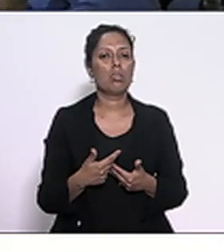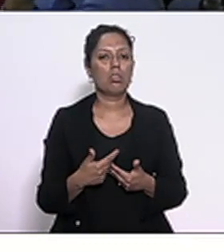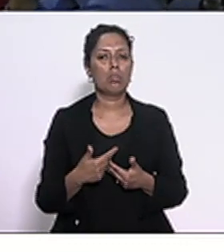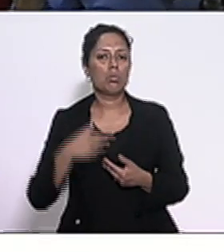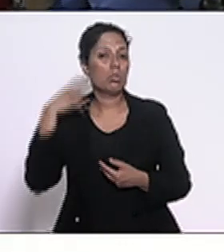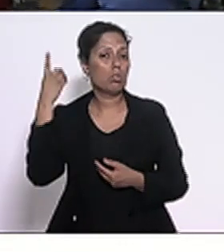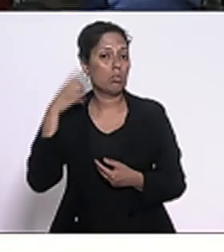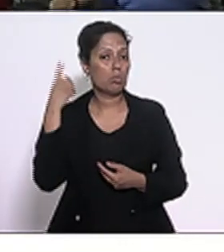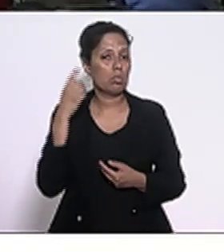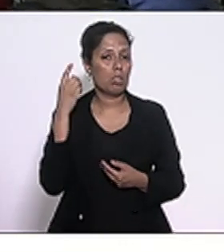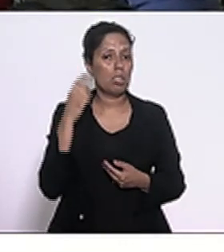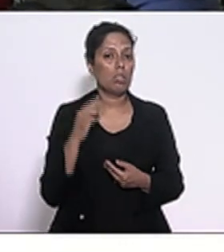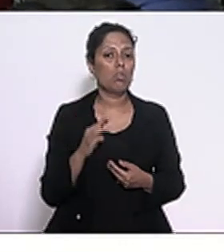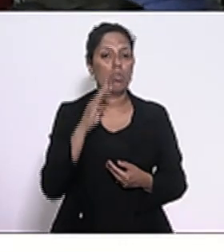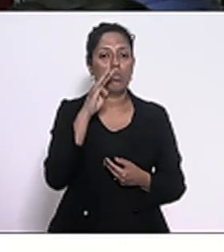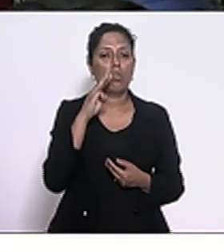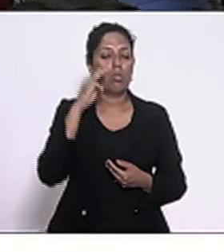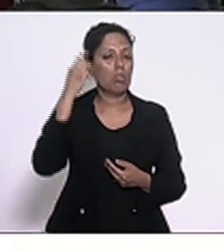deputado Waldeck,